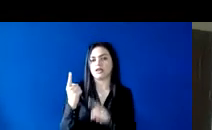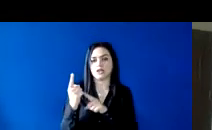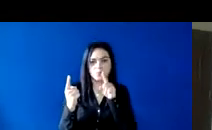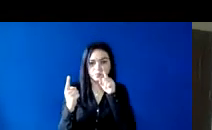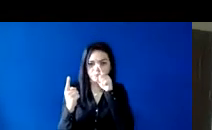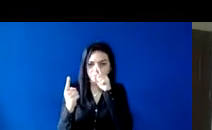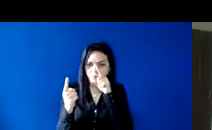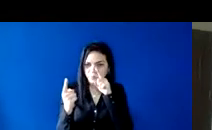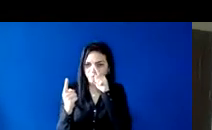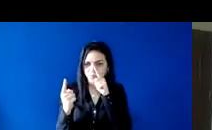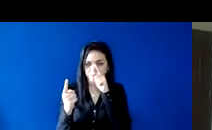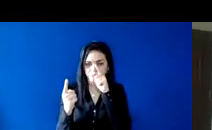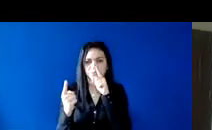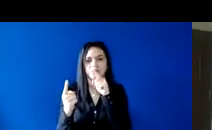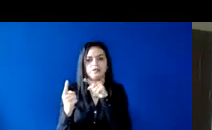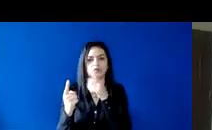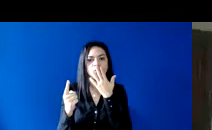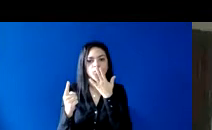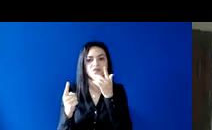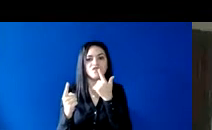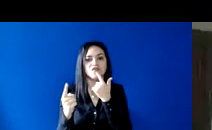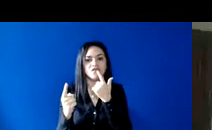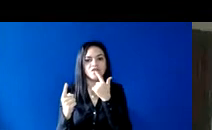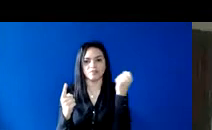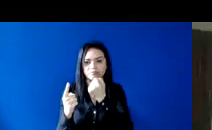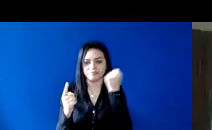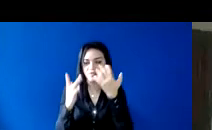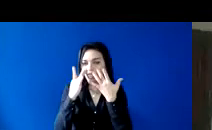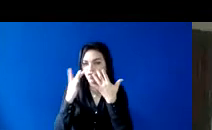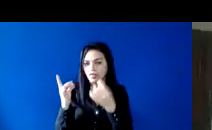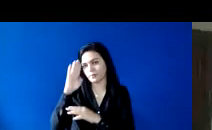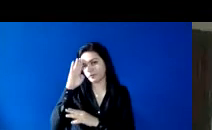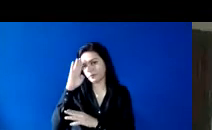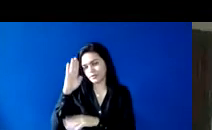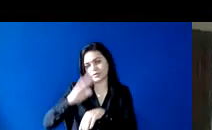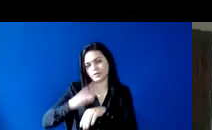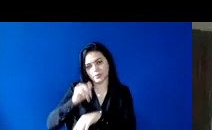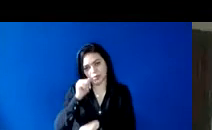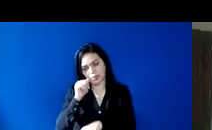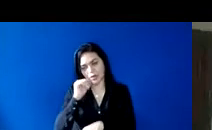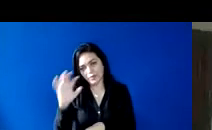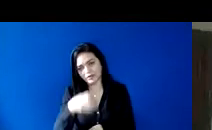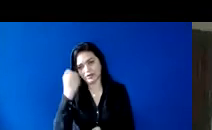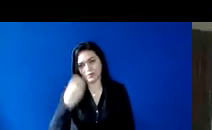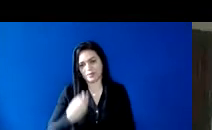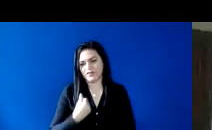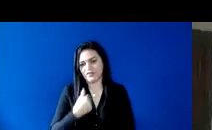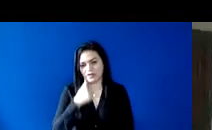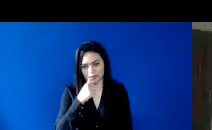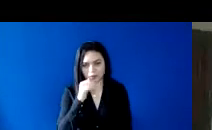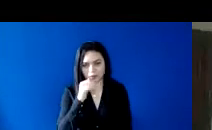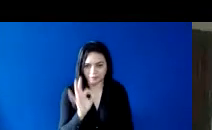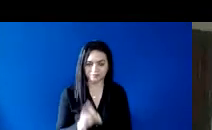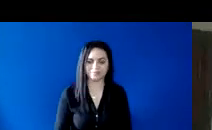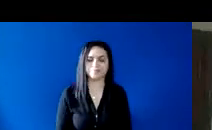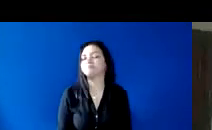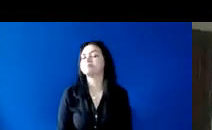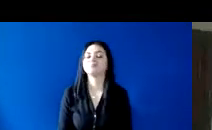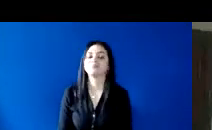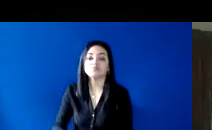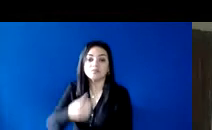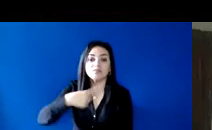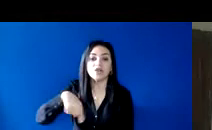precisam dedicar a sua atenção prioritariamente a ela para salvar a vida dela, tá certo? Nós